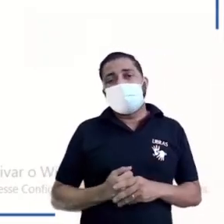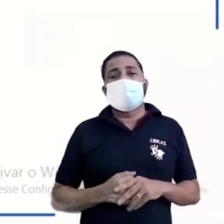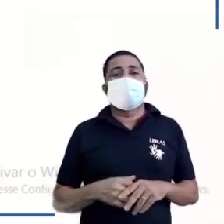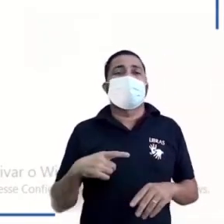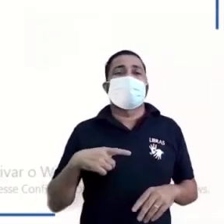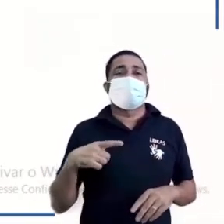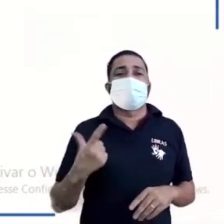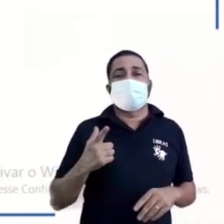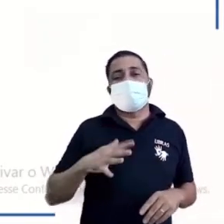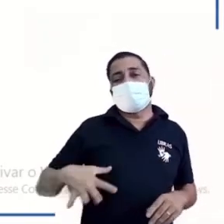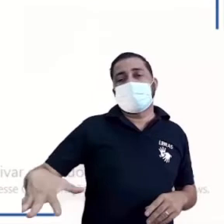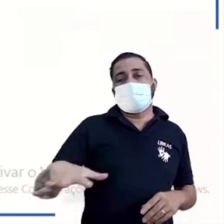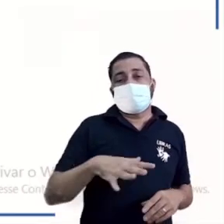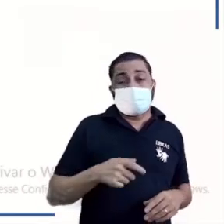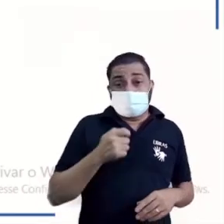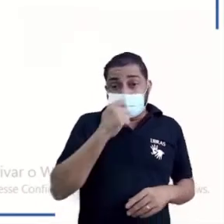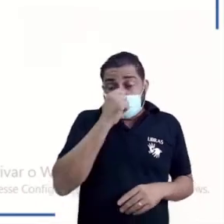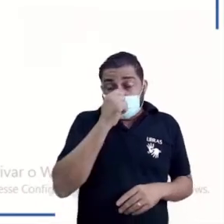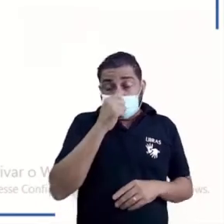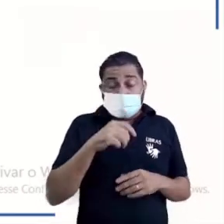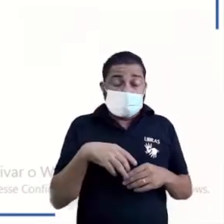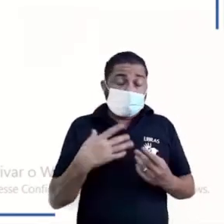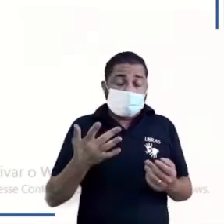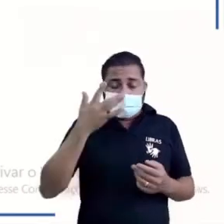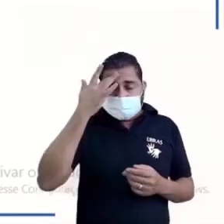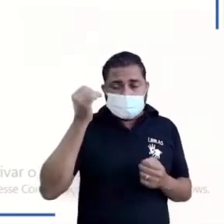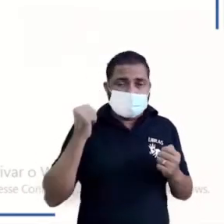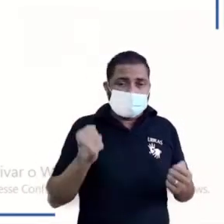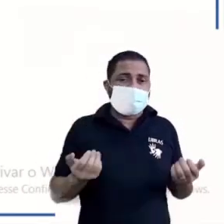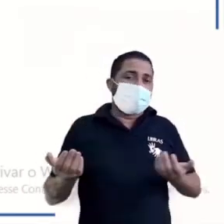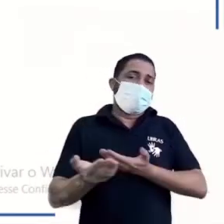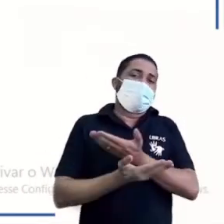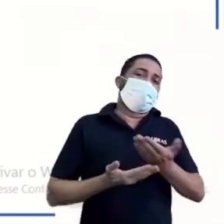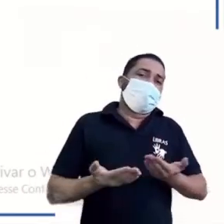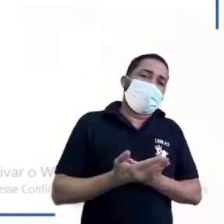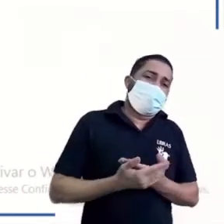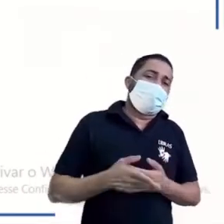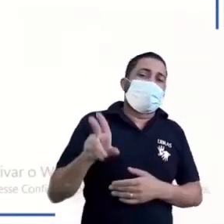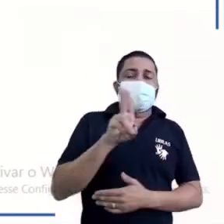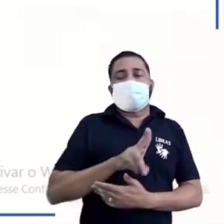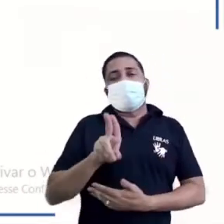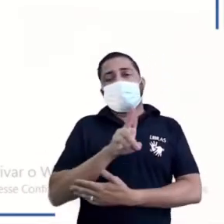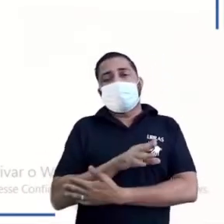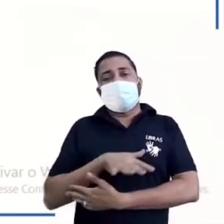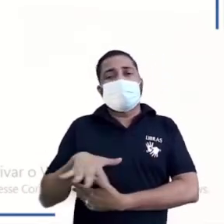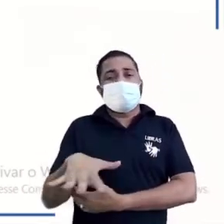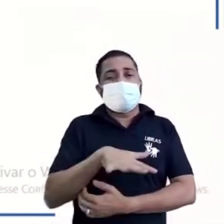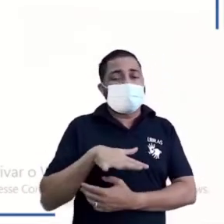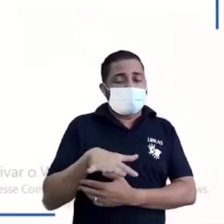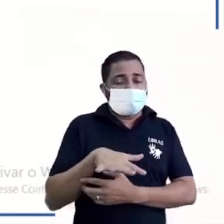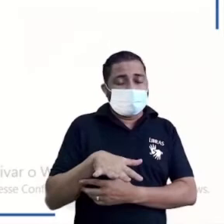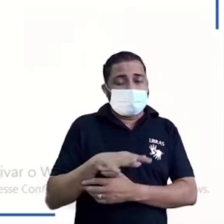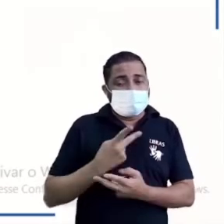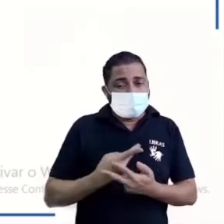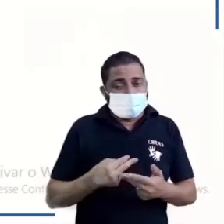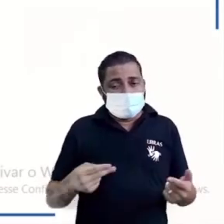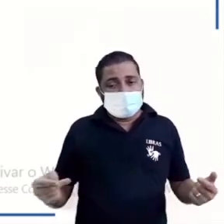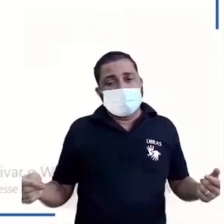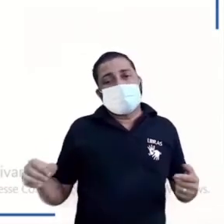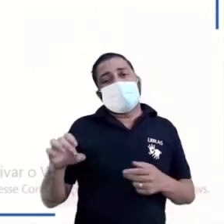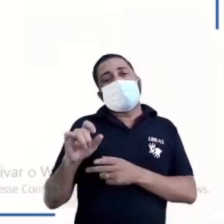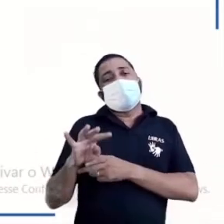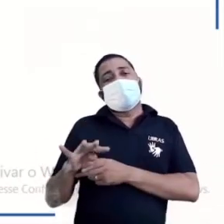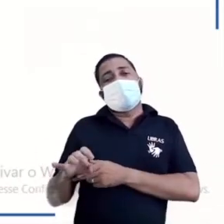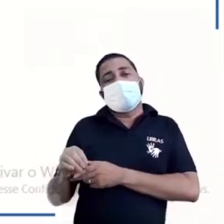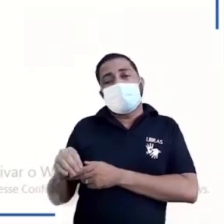tem um espaço apertado, né? E as pessoas podem circular e utilizar esse espaço com esses vários elementos da